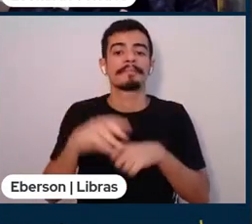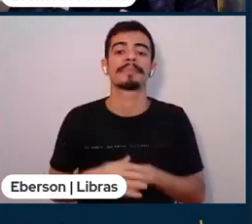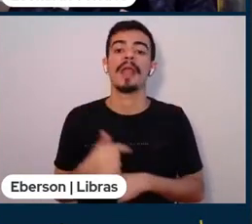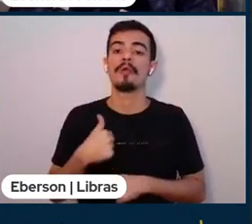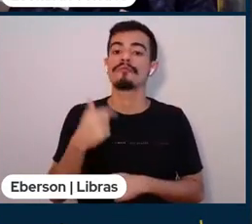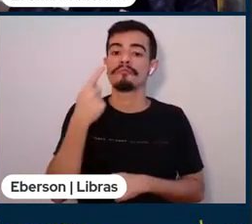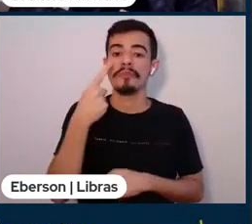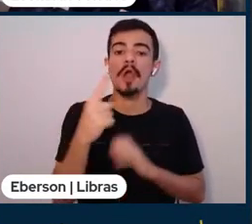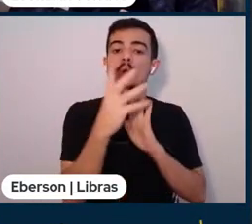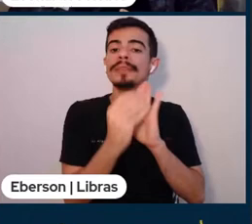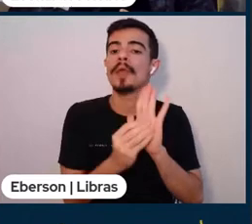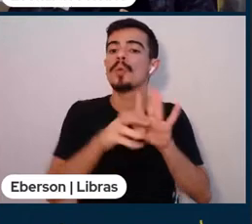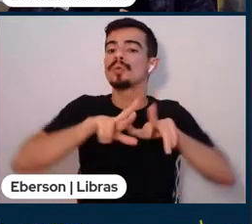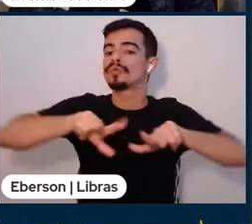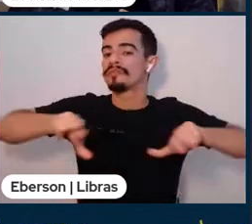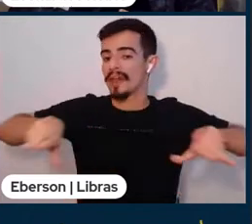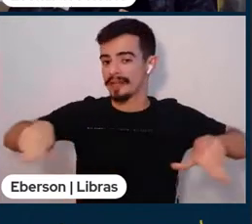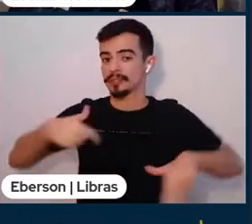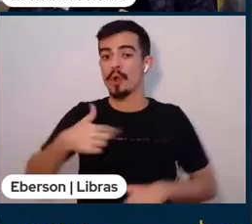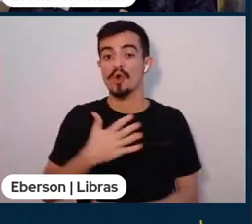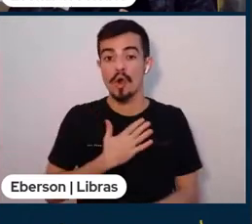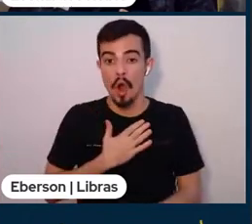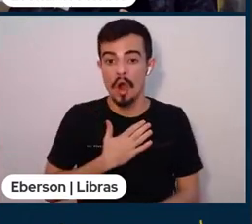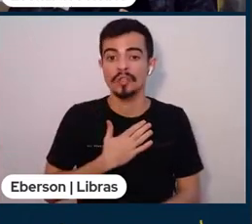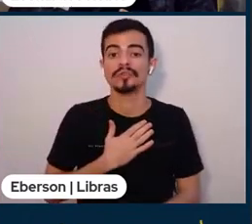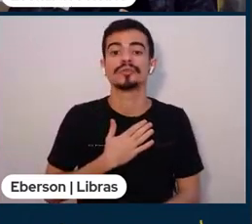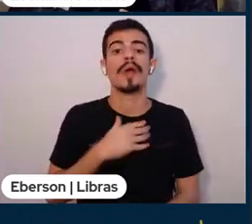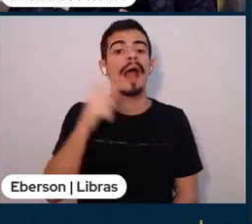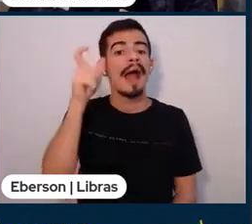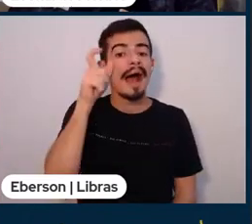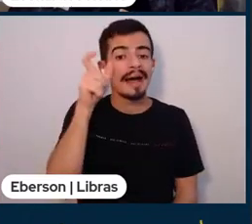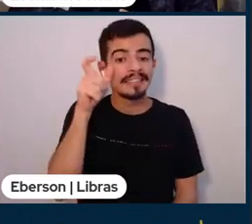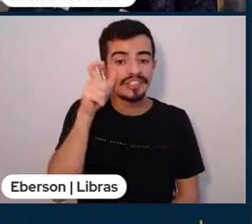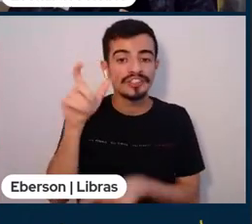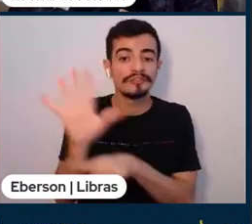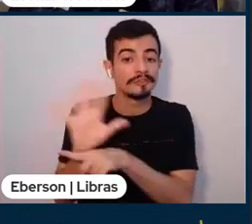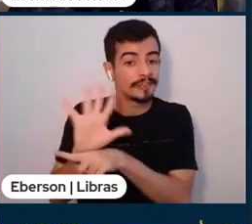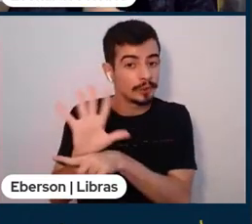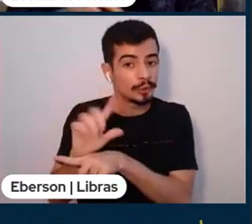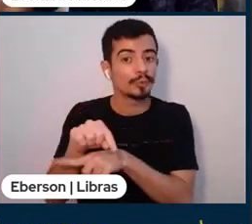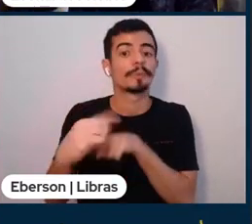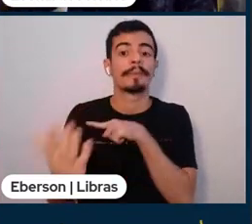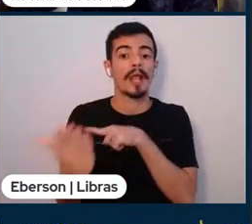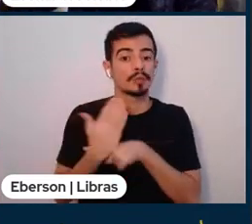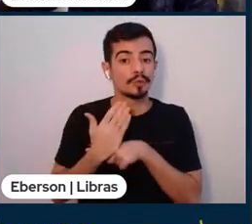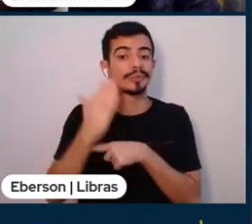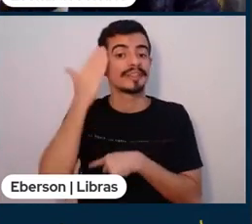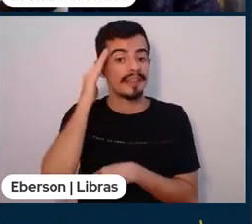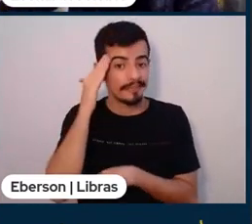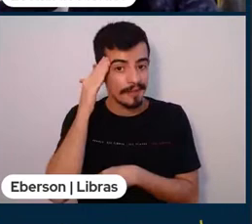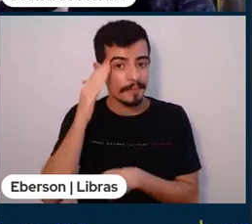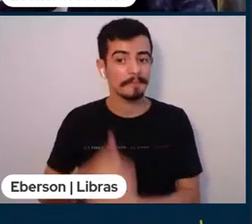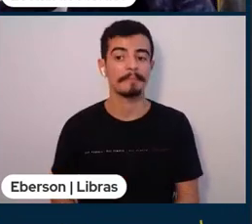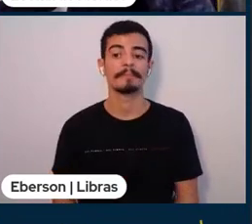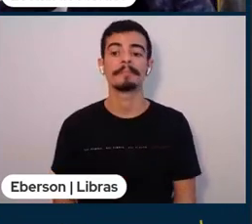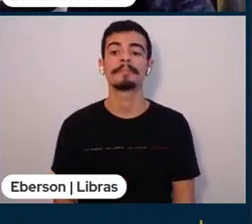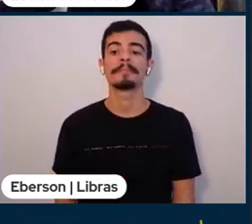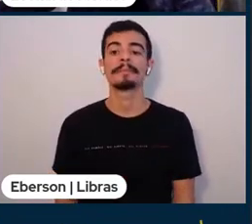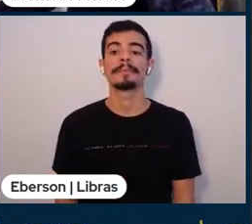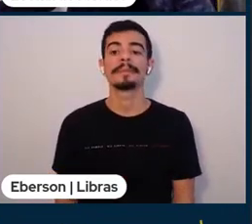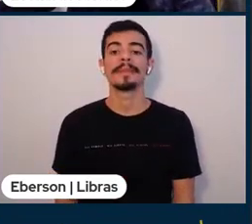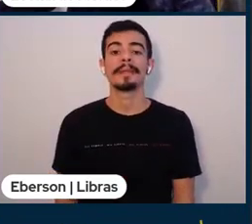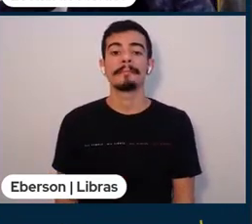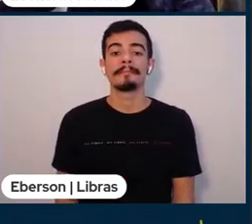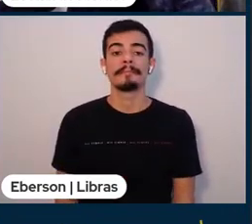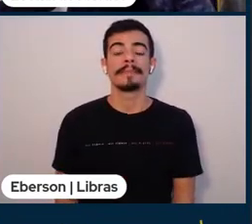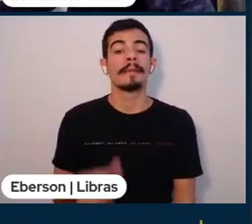Eu gosto bastante de assistir. Vídeos, me ajuda bastante os vídeos, mais do que